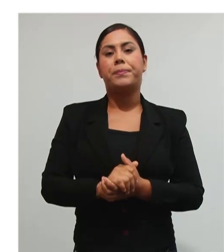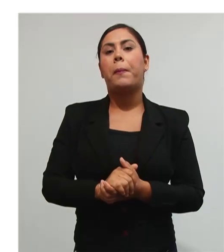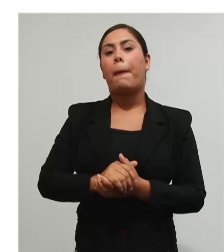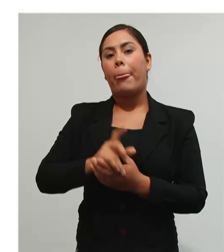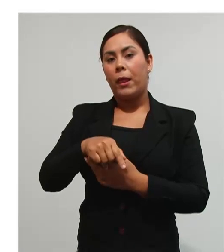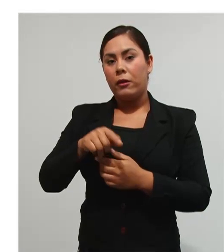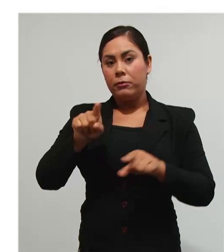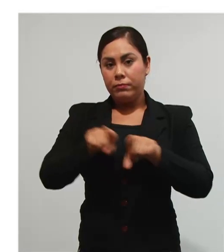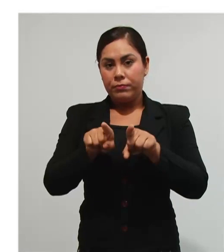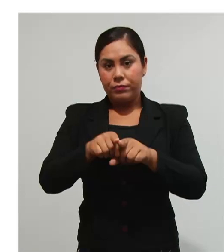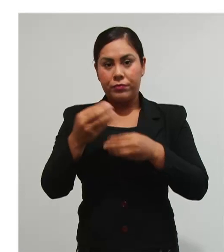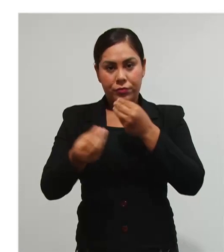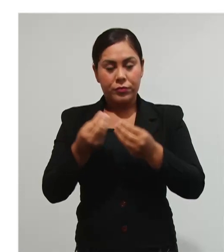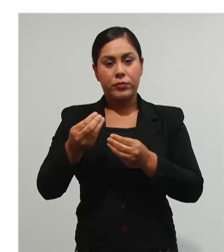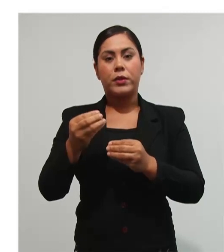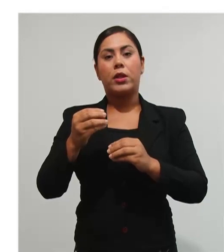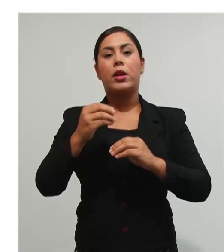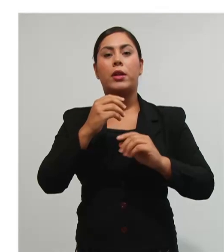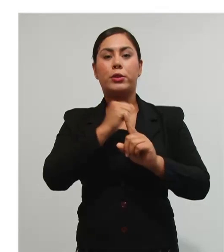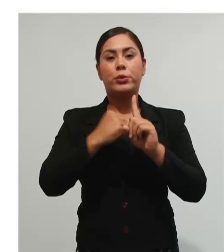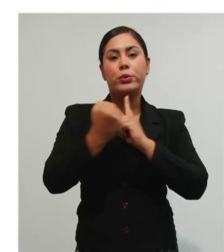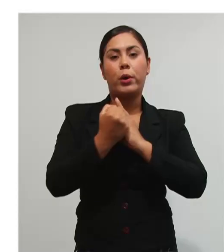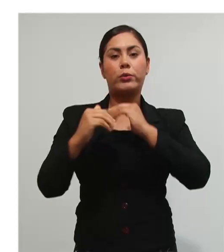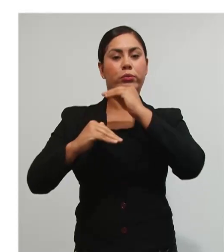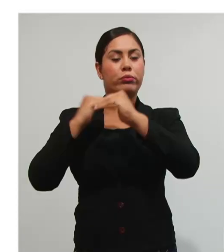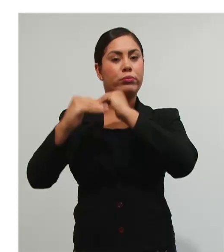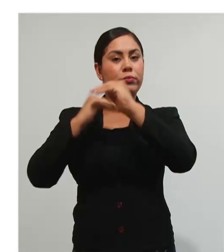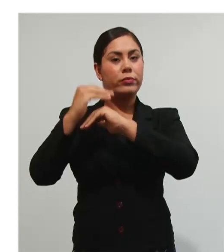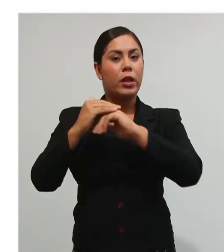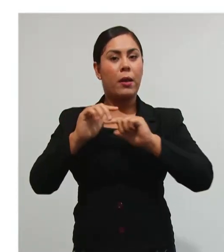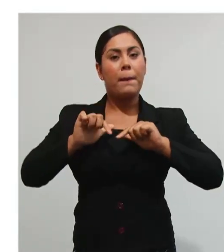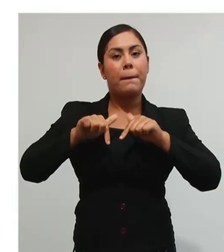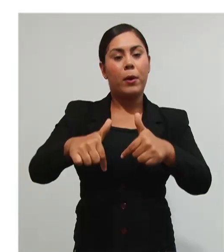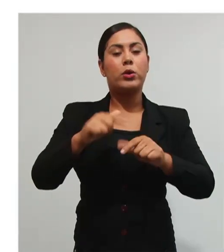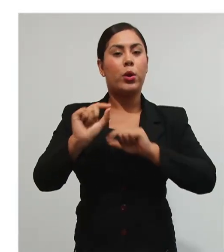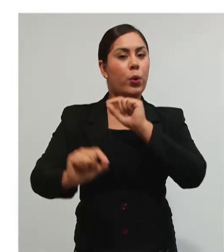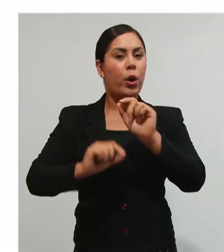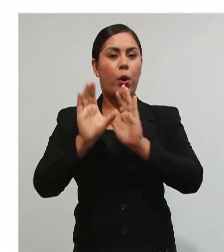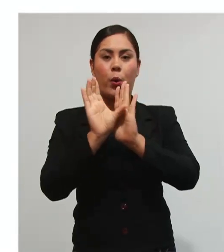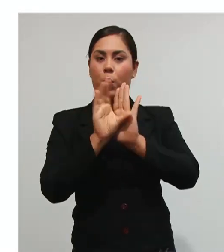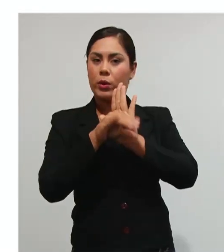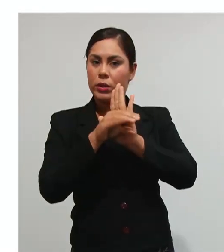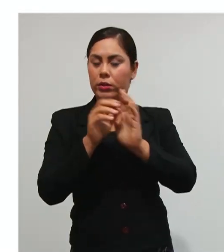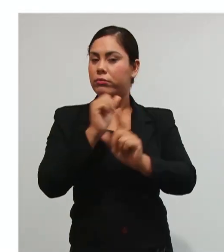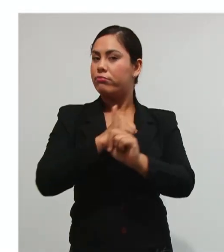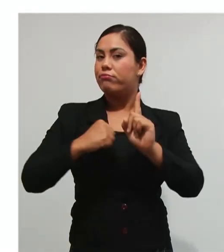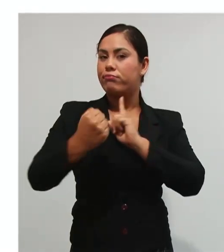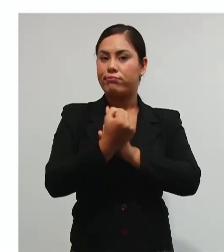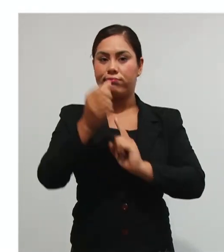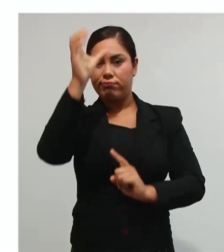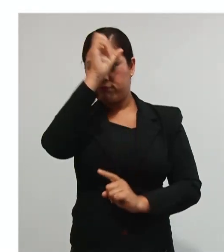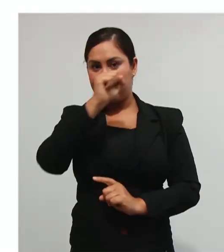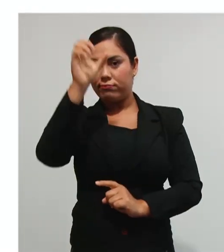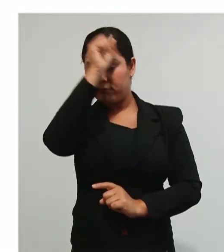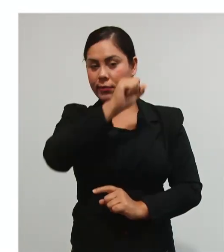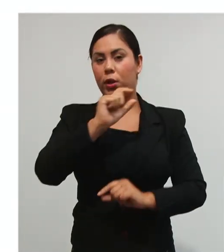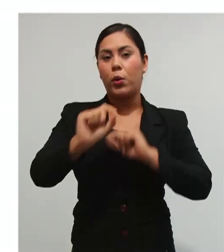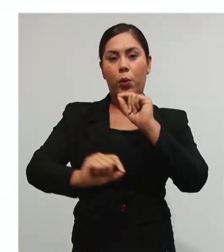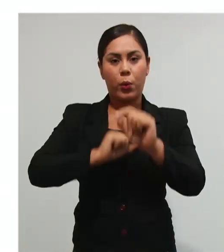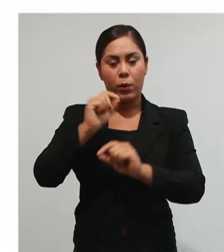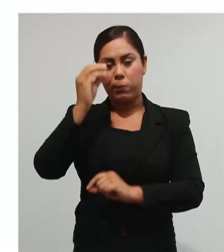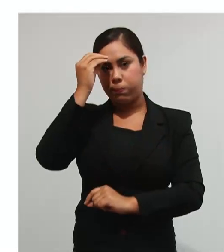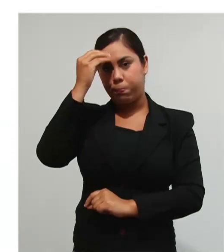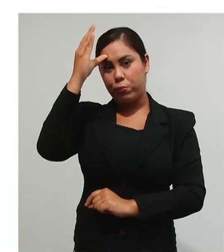Em uma abordagem socioconstrutivista, ela enfatiza os conceitos sociais de aprendizagem e que o conhecimento